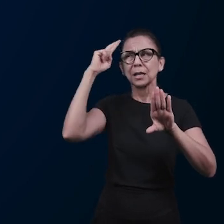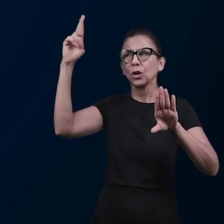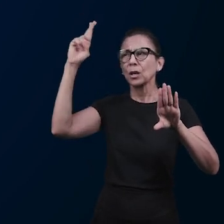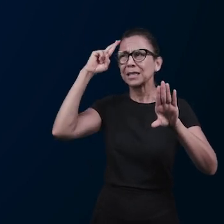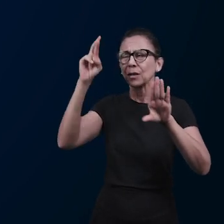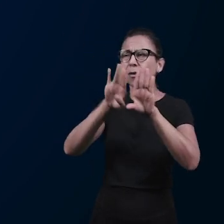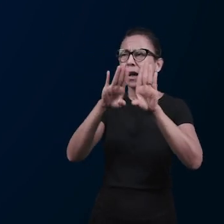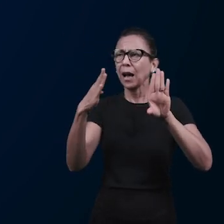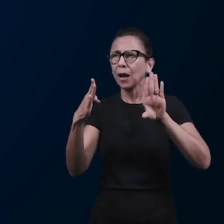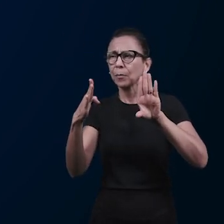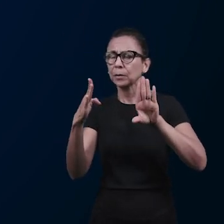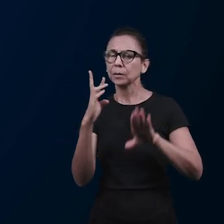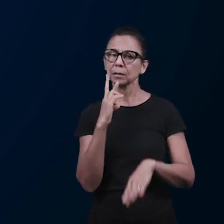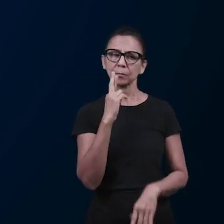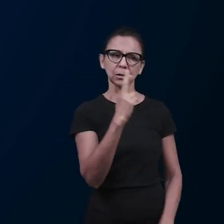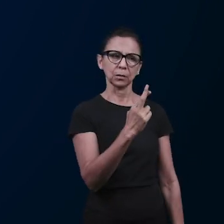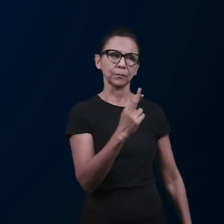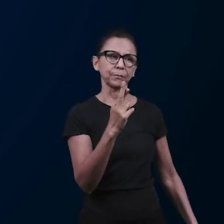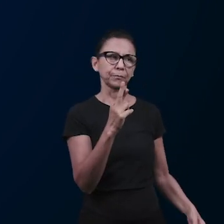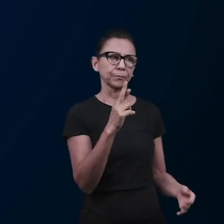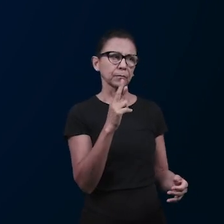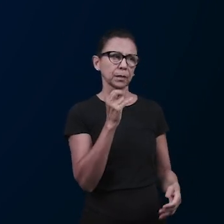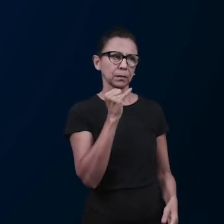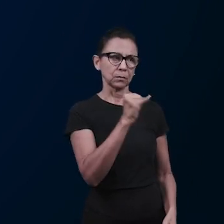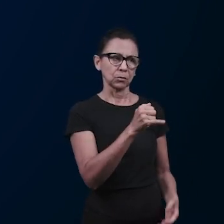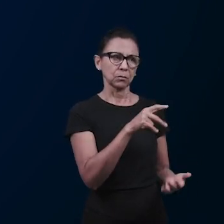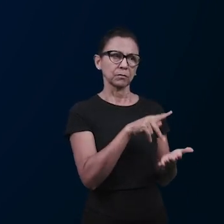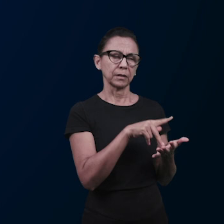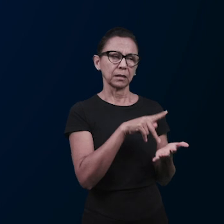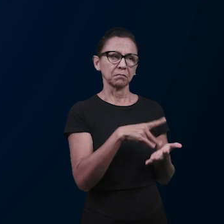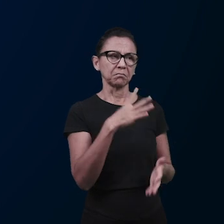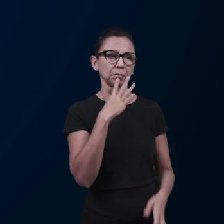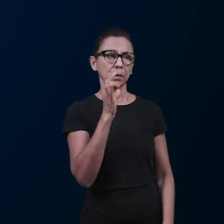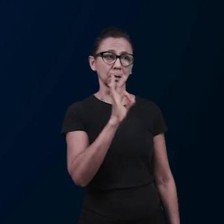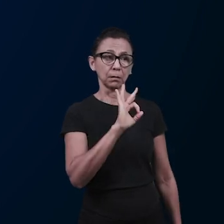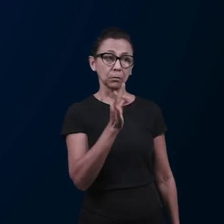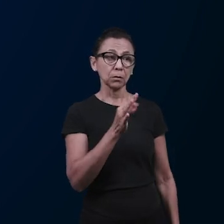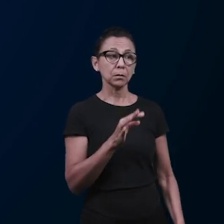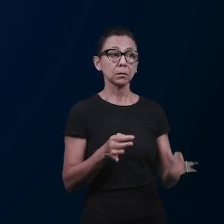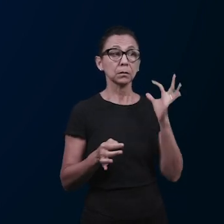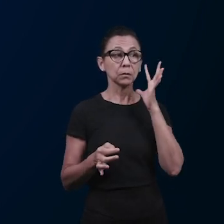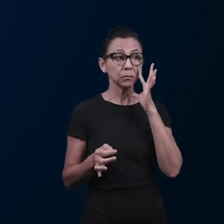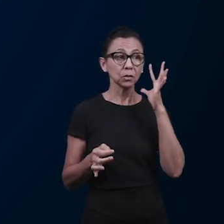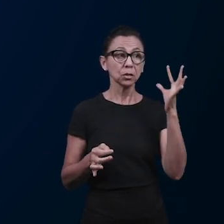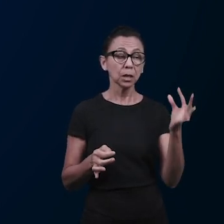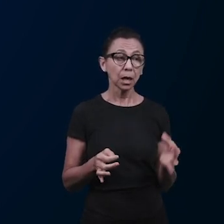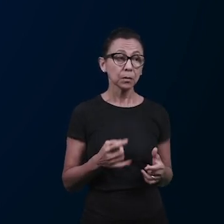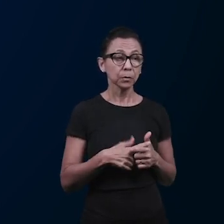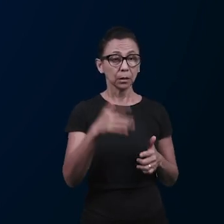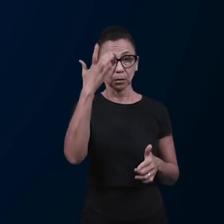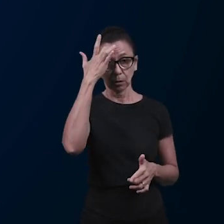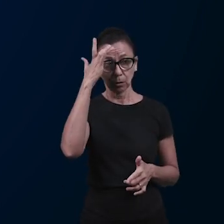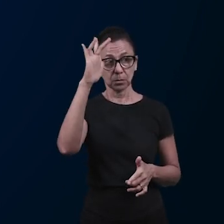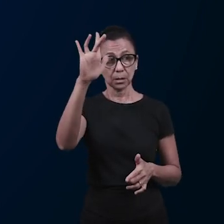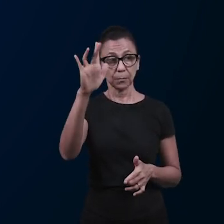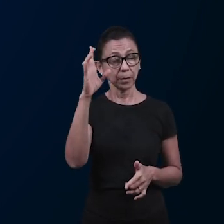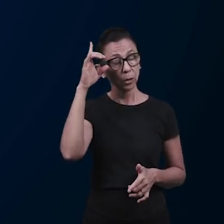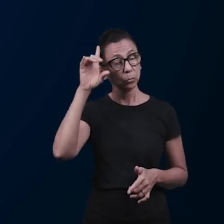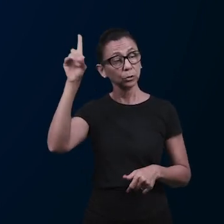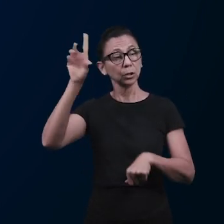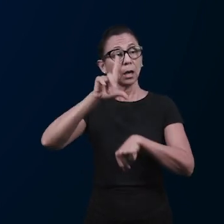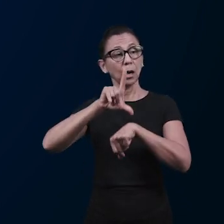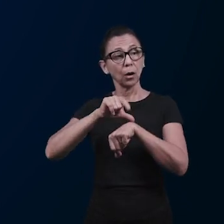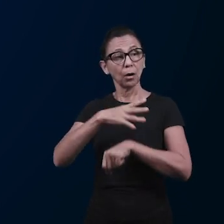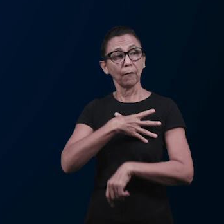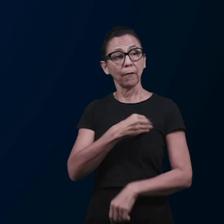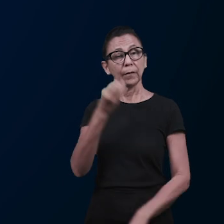ele respondendo disse: em verdade vos digo que não vos conheço. Vigiai, pois, porque não sabeis o dia nem a hora em que o Filho